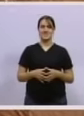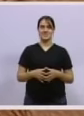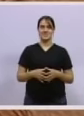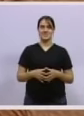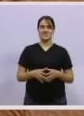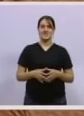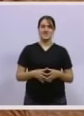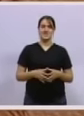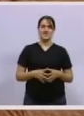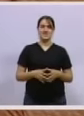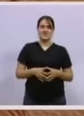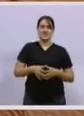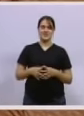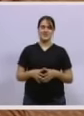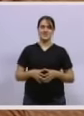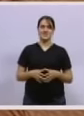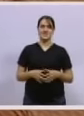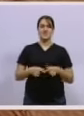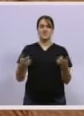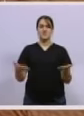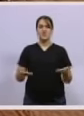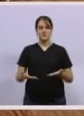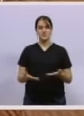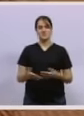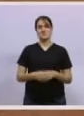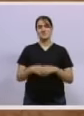Chora um cadinho, já sai, tá bom, nem lembra mais, pois come achando que é caviar.